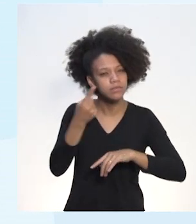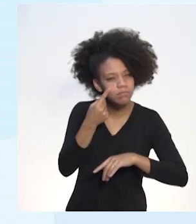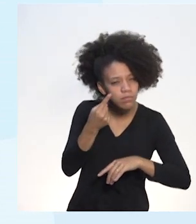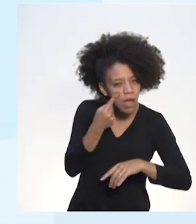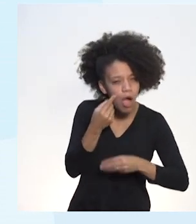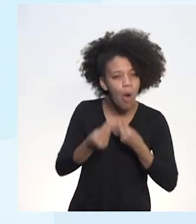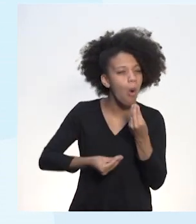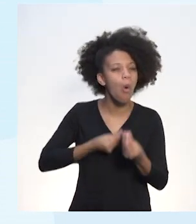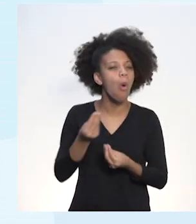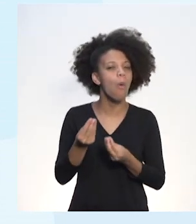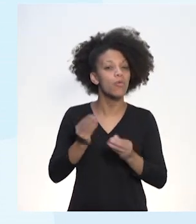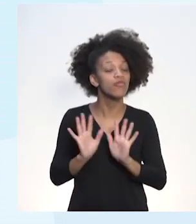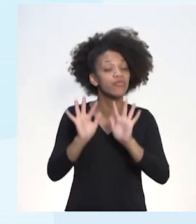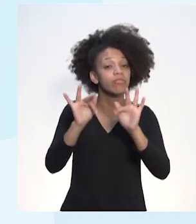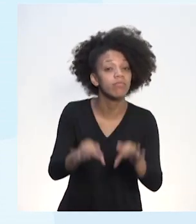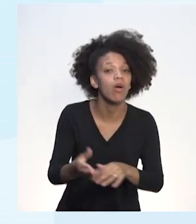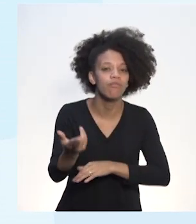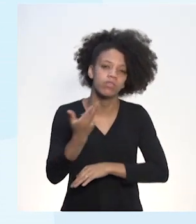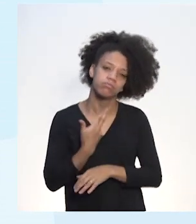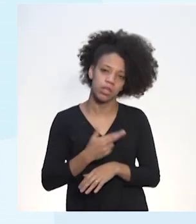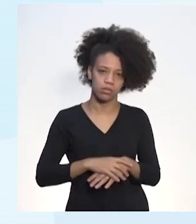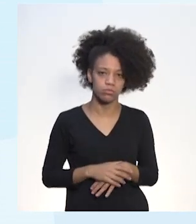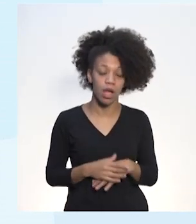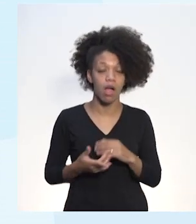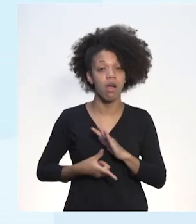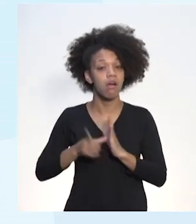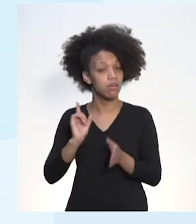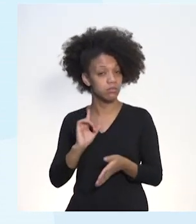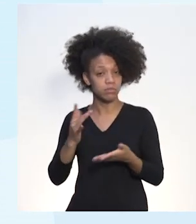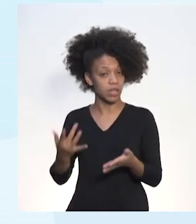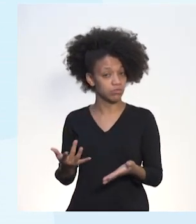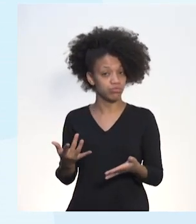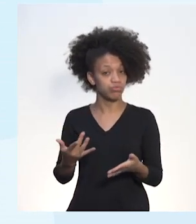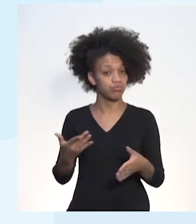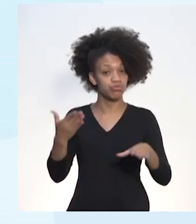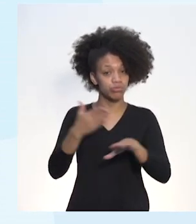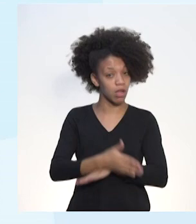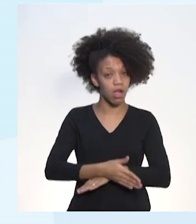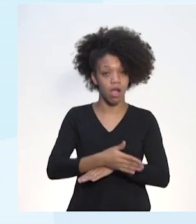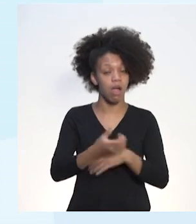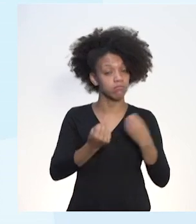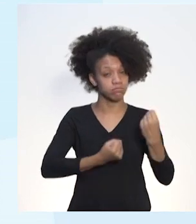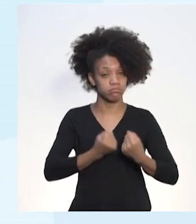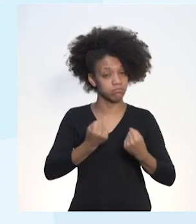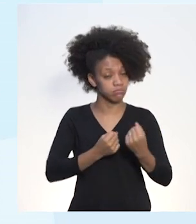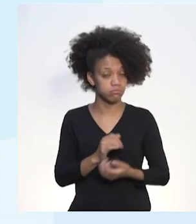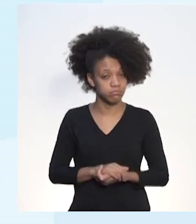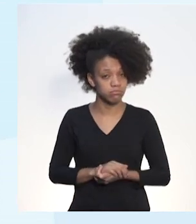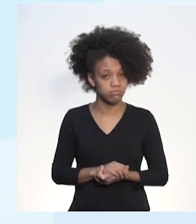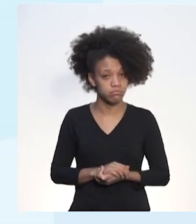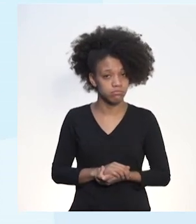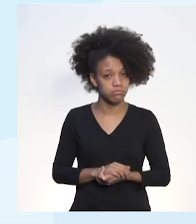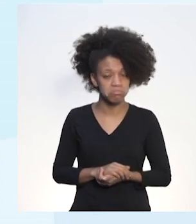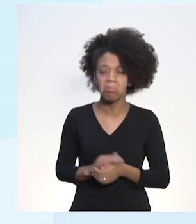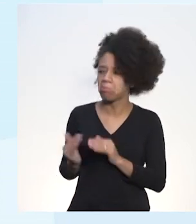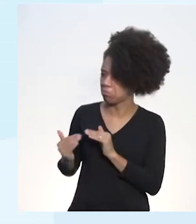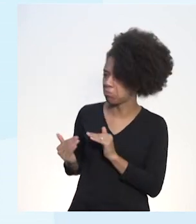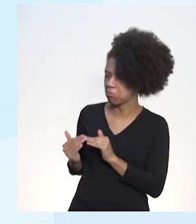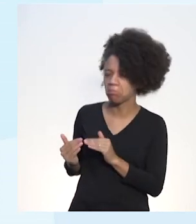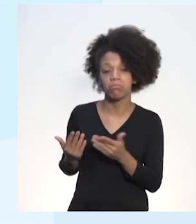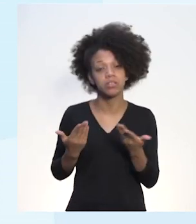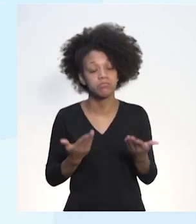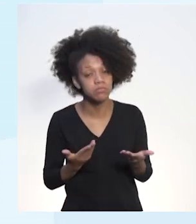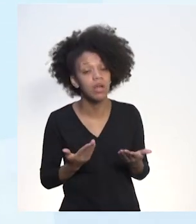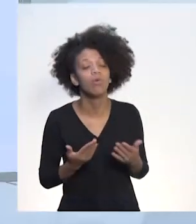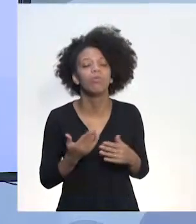prever qual será o resultado antes mesmo de eu pegar a estrada. Né, Osmar? Sim, concordo. Eu tenho como fazer isso.